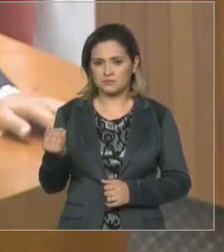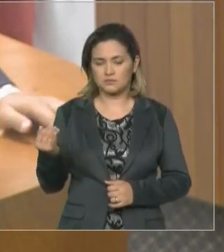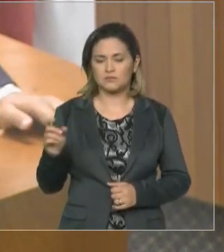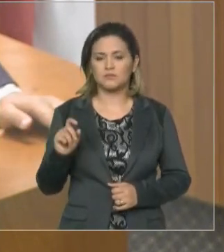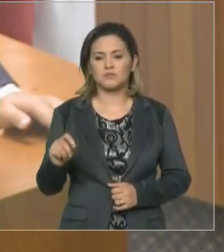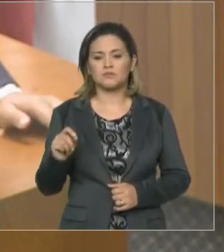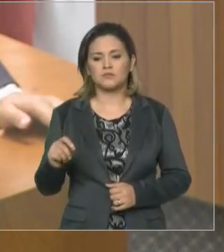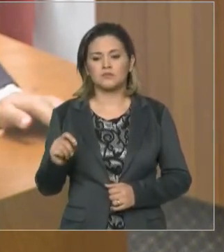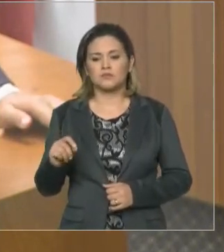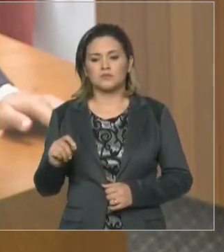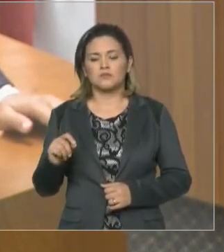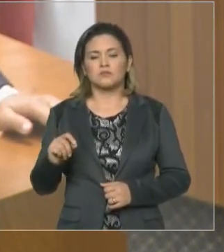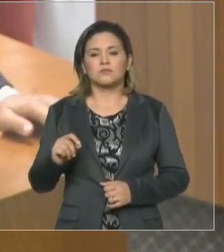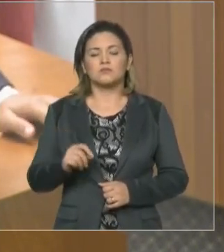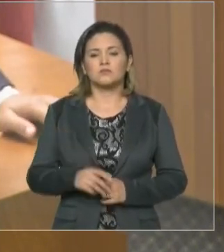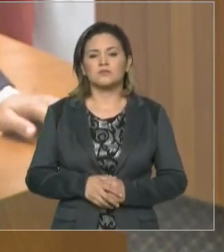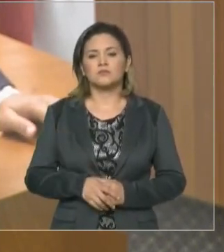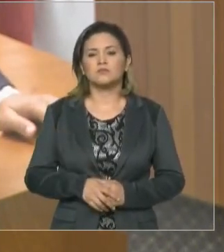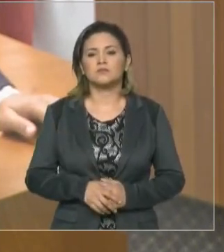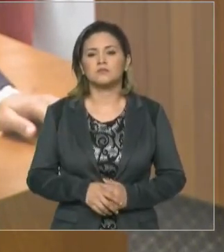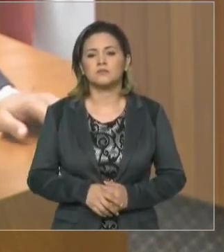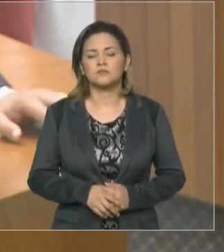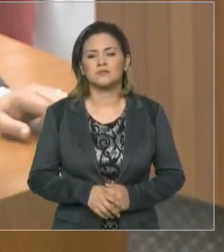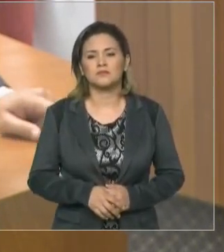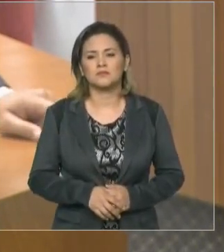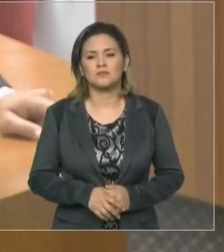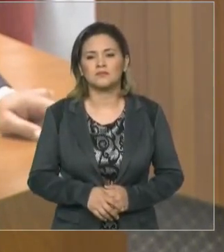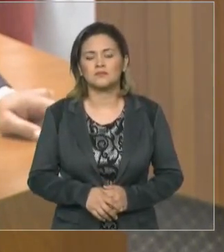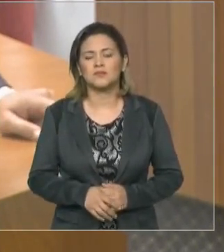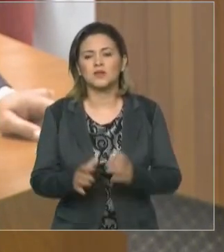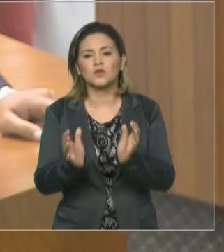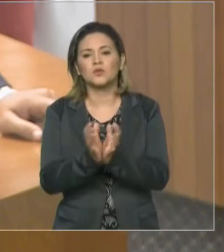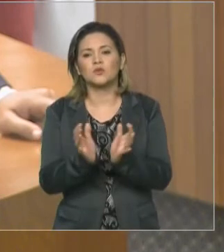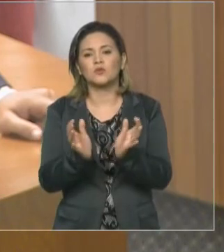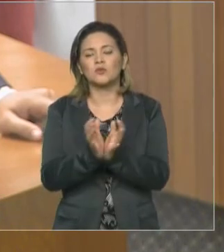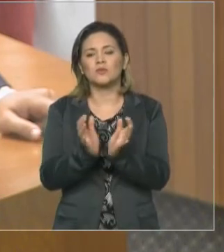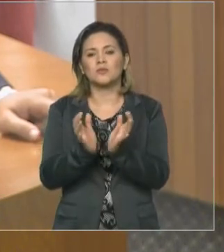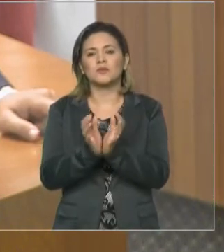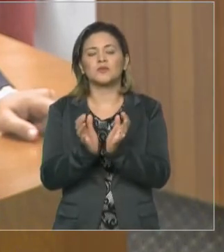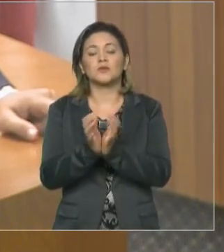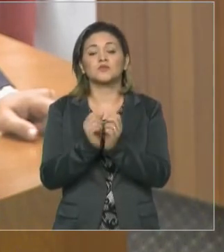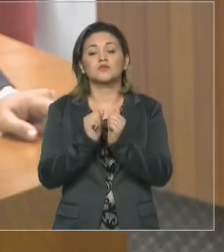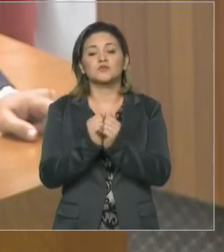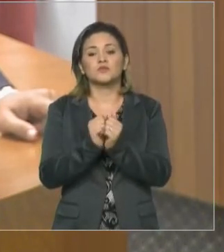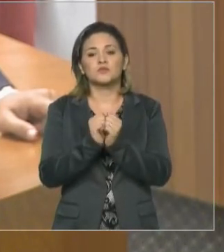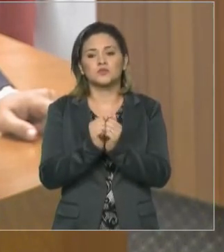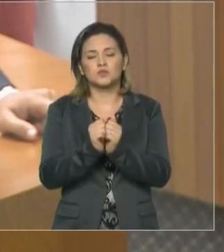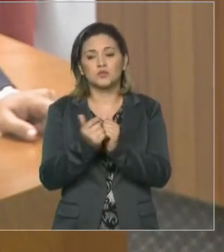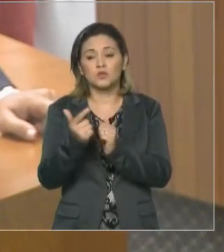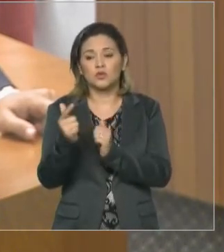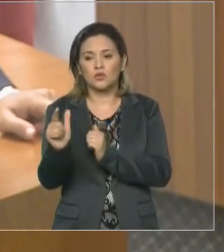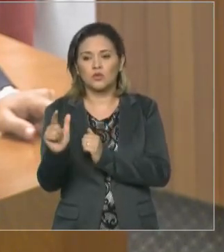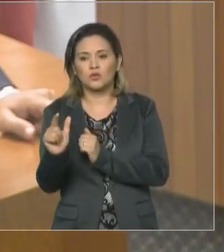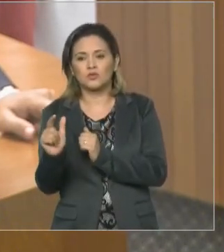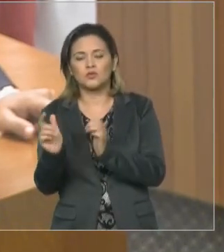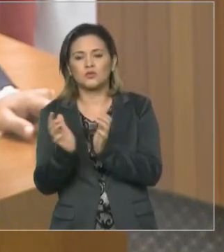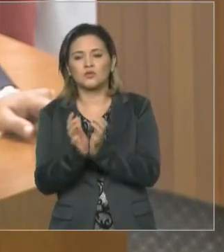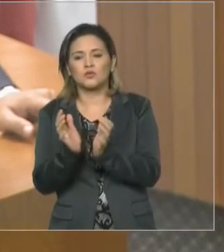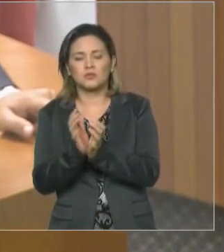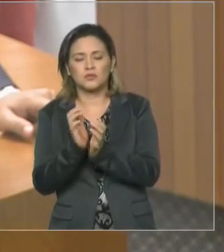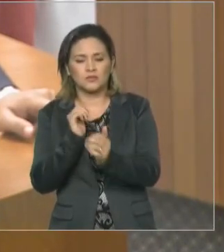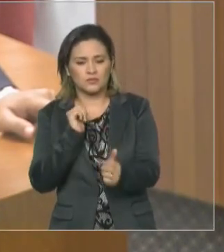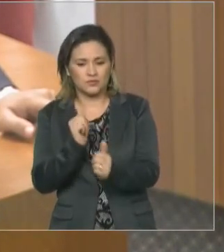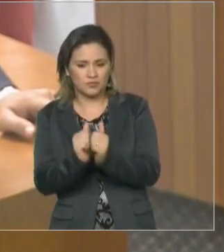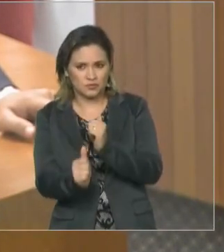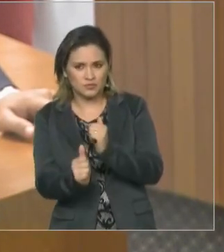é exatamente entre os gigantes do Brasil. Porque esse time guerreiro traz uma grande alegria para a nossa